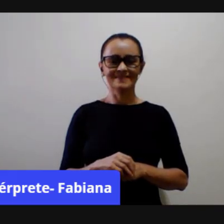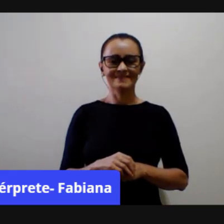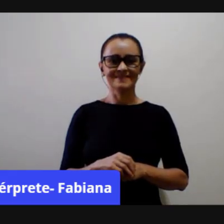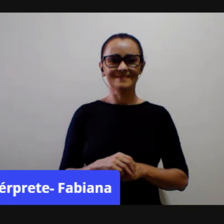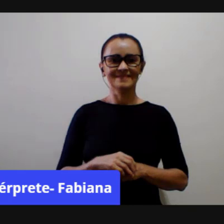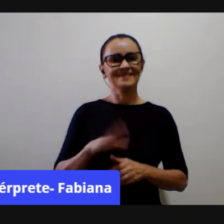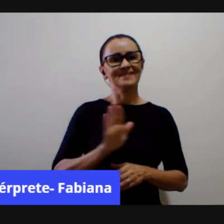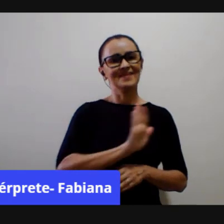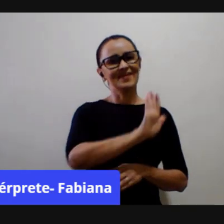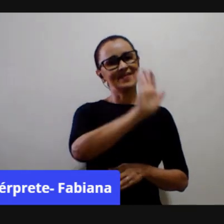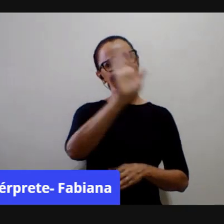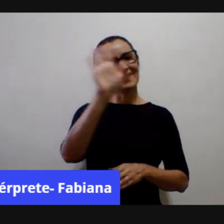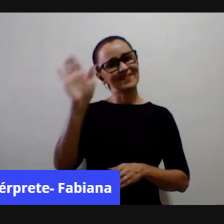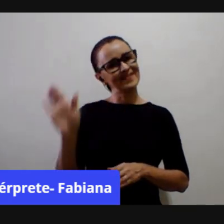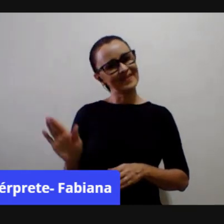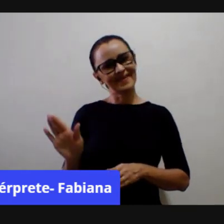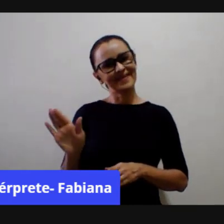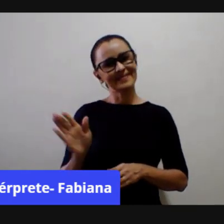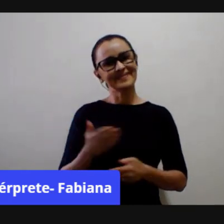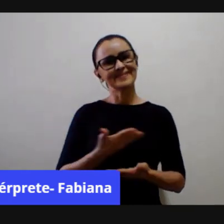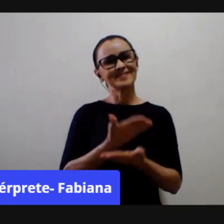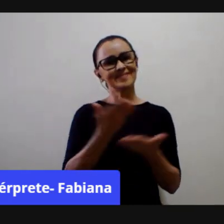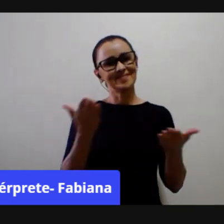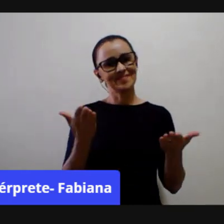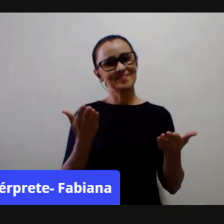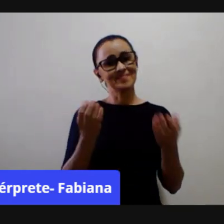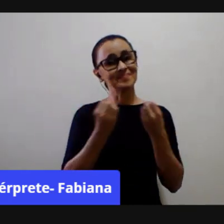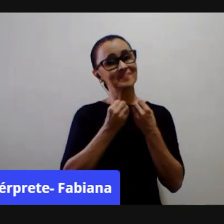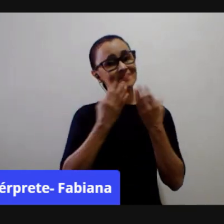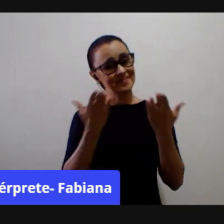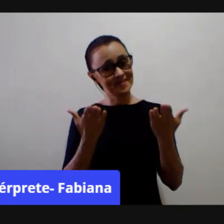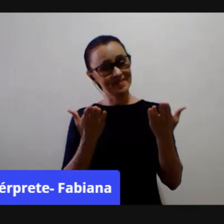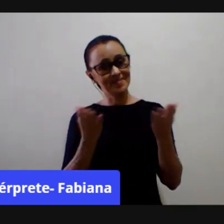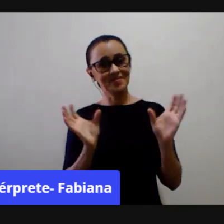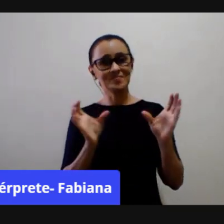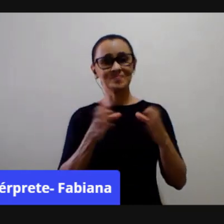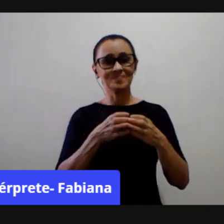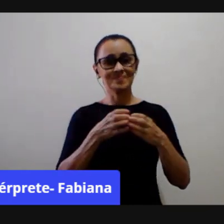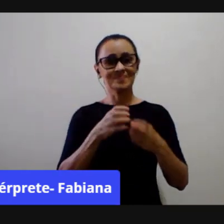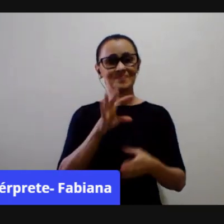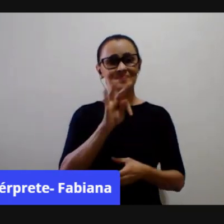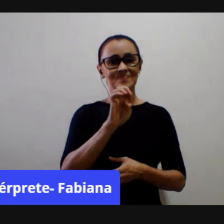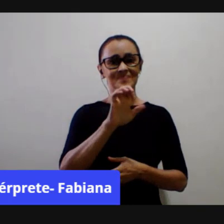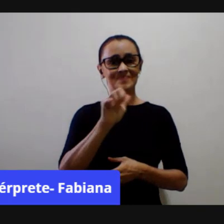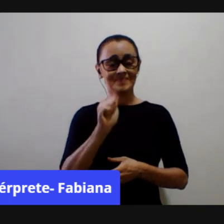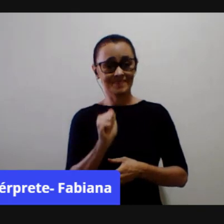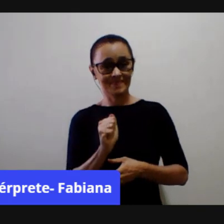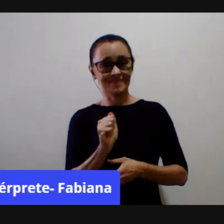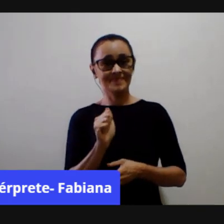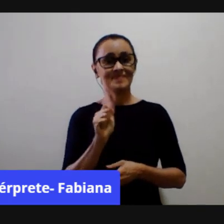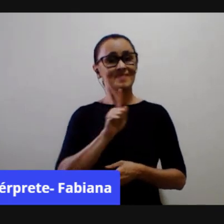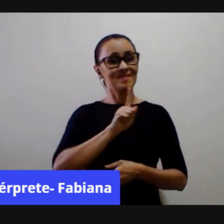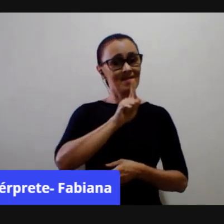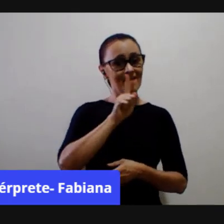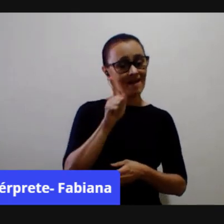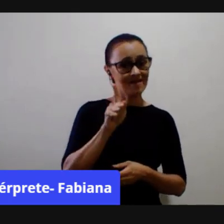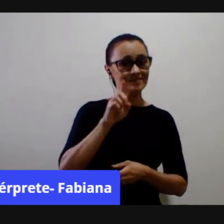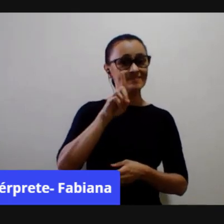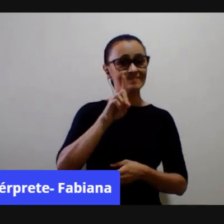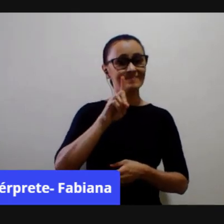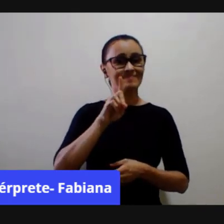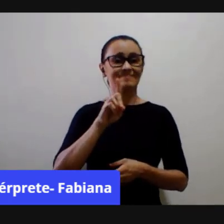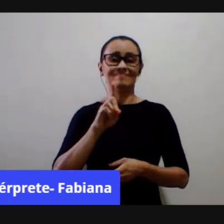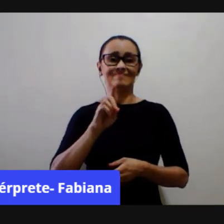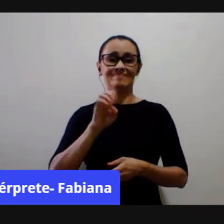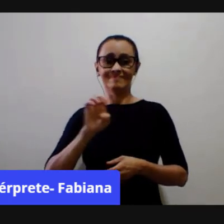Olá, pessoal, tudo bom? Nós somos da equipe TEA, da Divisão de Educação Especial,